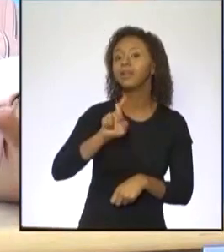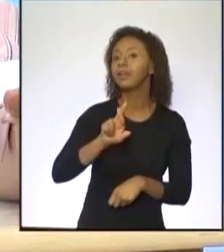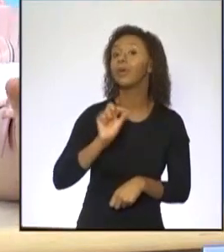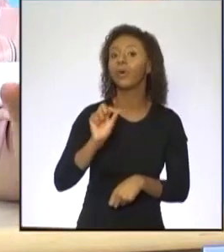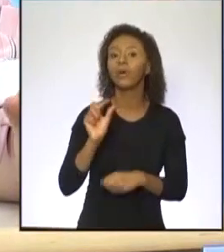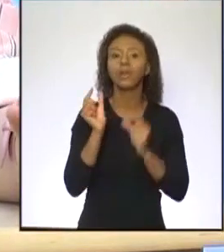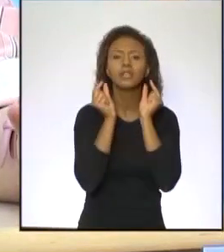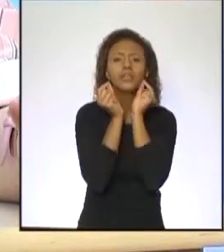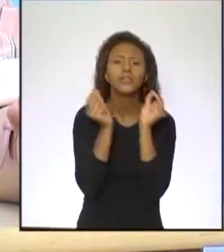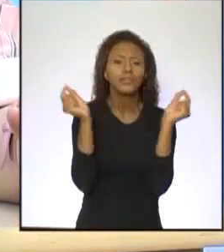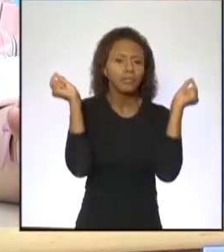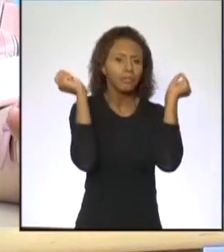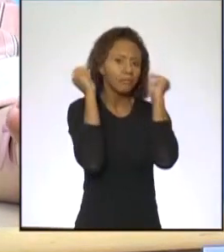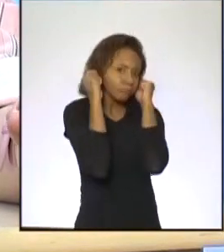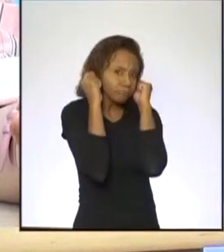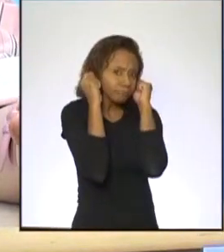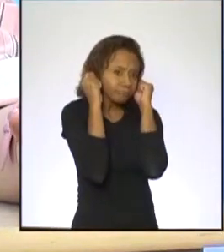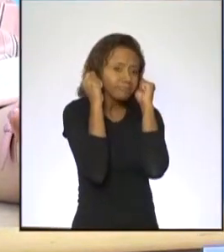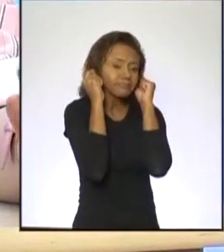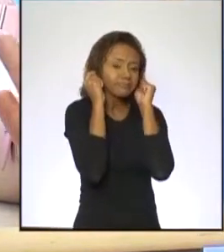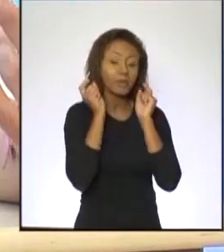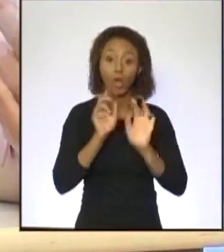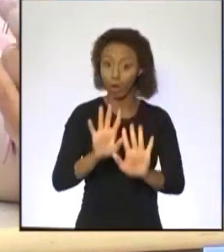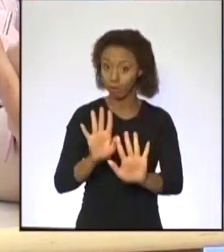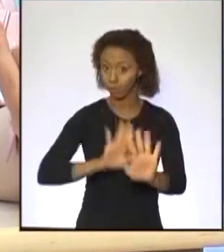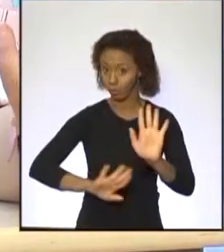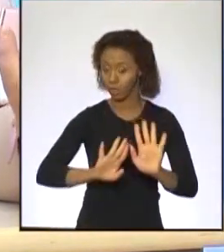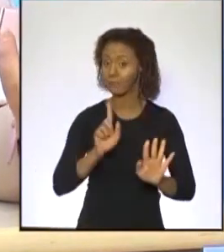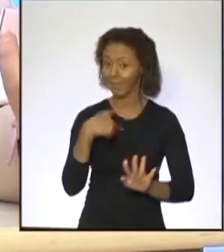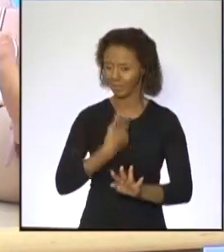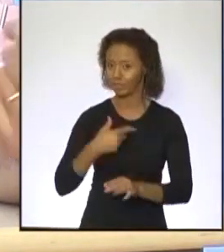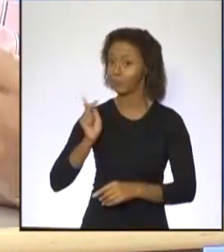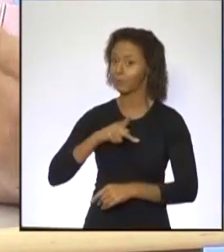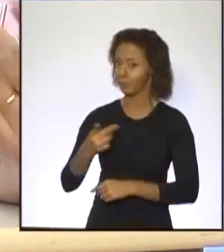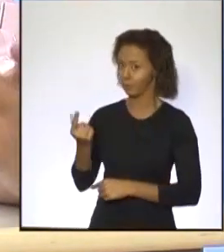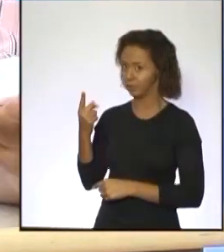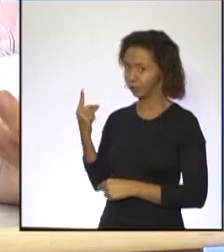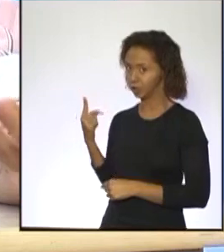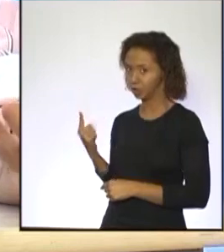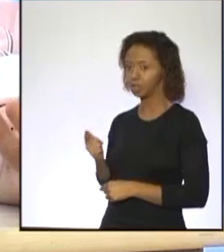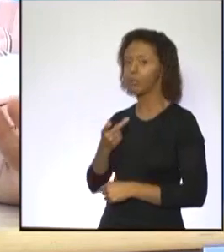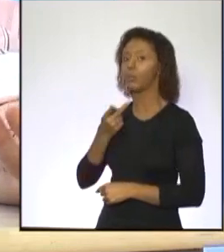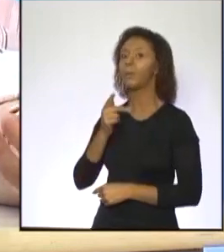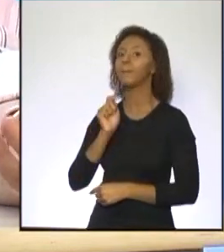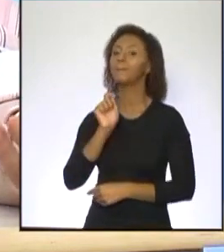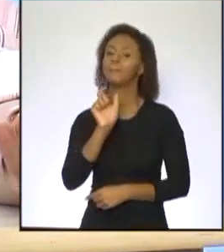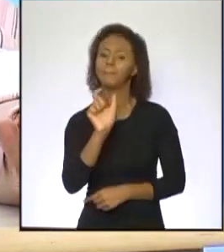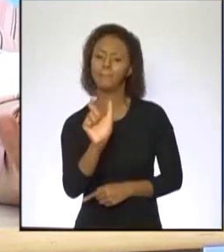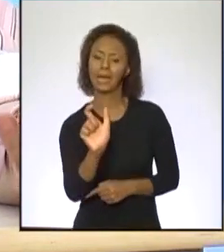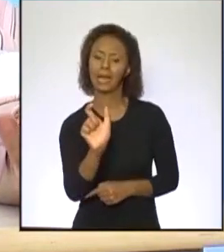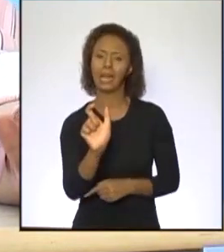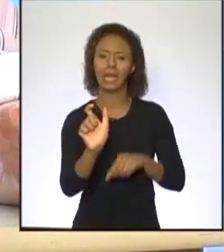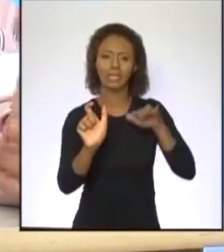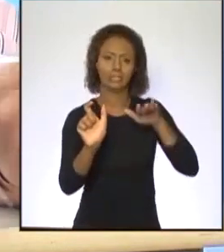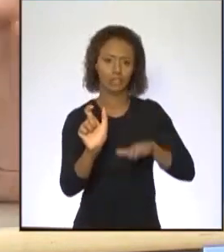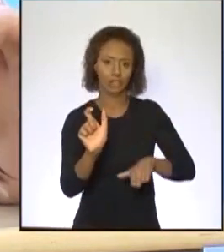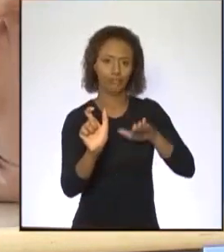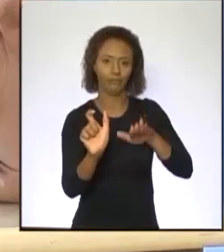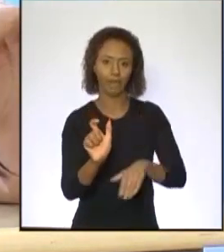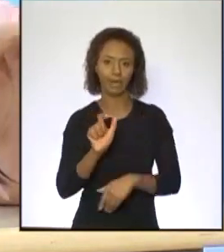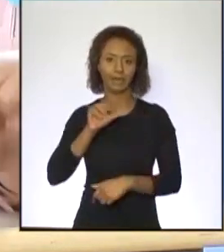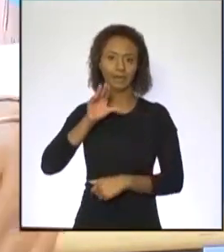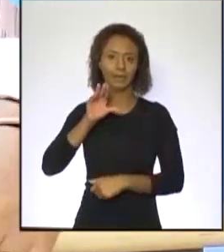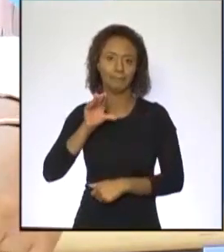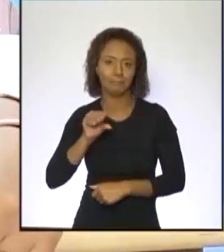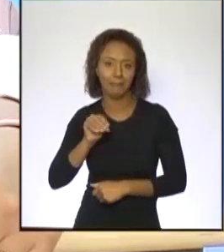tomem cuidado aí, porque nós somos professoras da velha guarda, e quando o professor da velha guarda fala palavras de maneira meio devagar, é